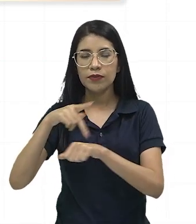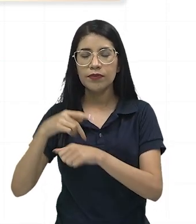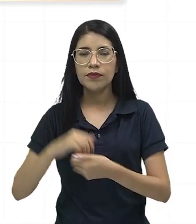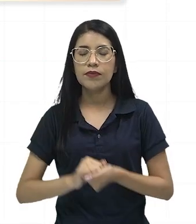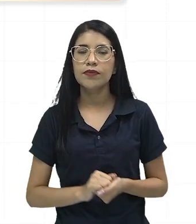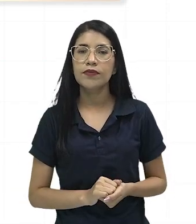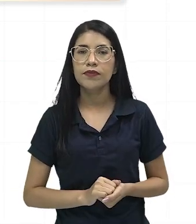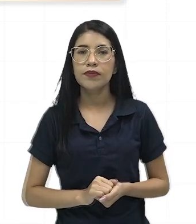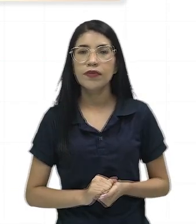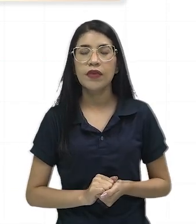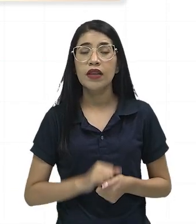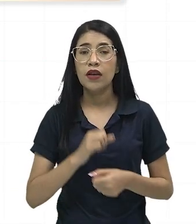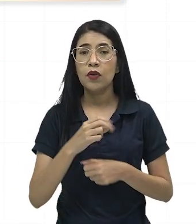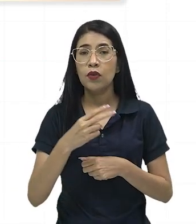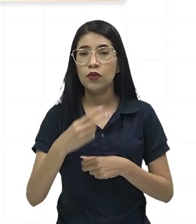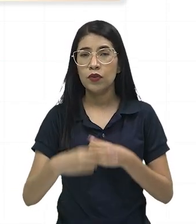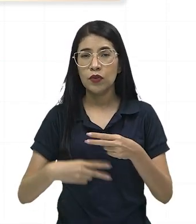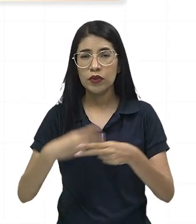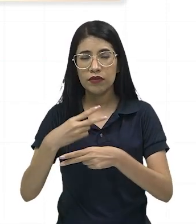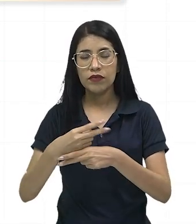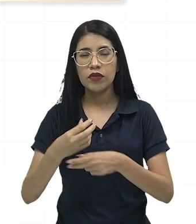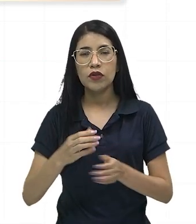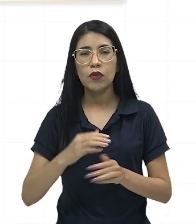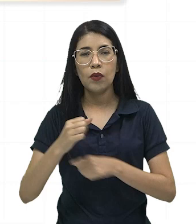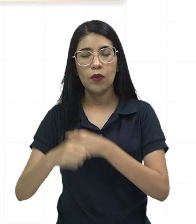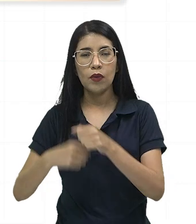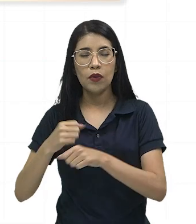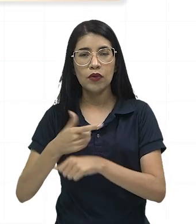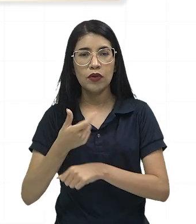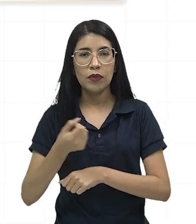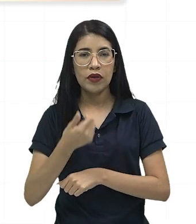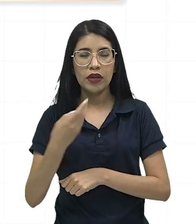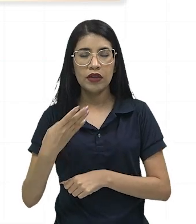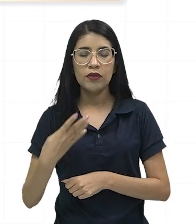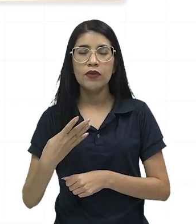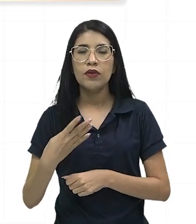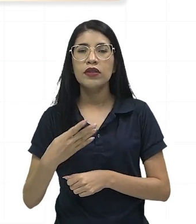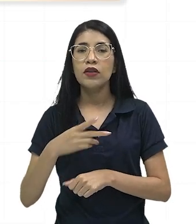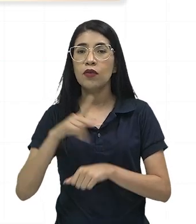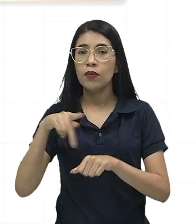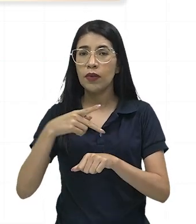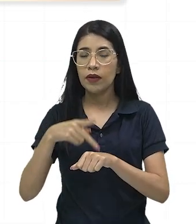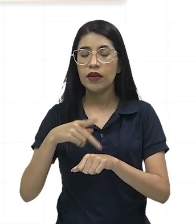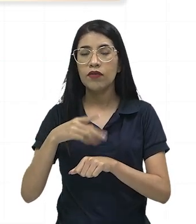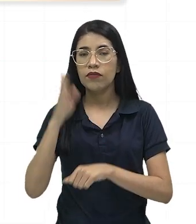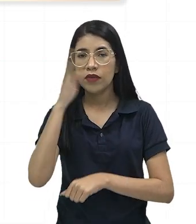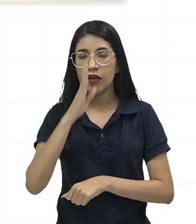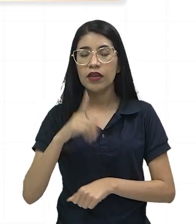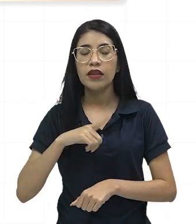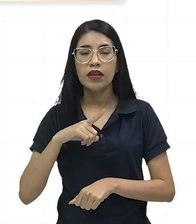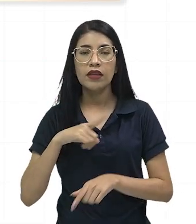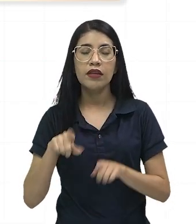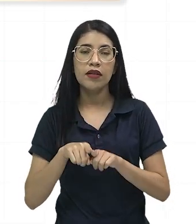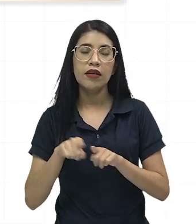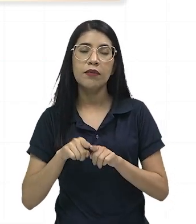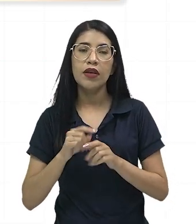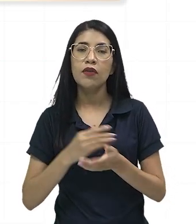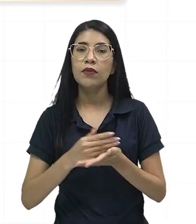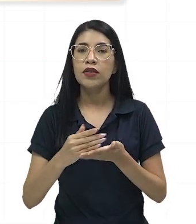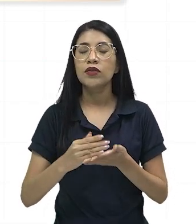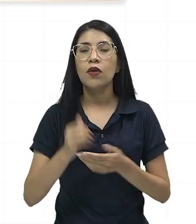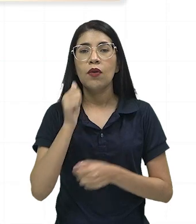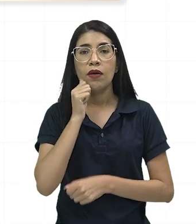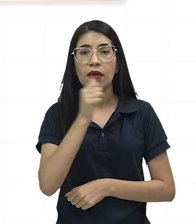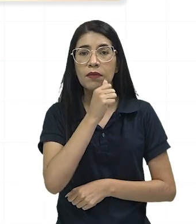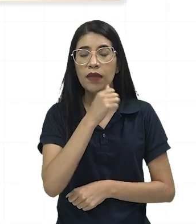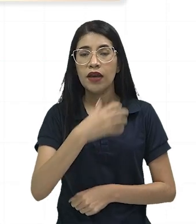No segundo semestre, né, de 2014, o Brasil confirmou a presença da doença nos estados do Amapá, Bahia